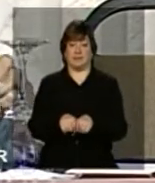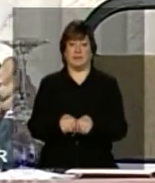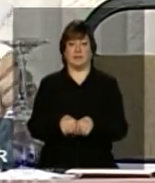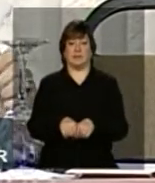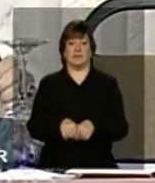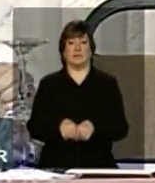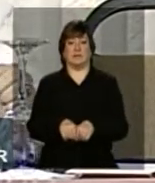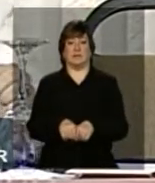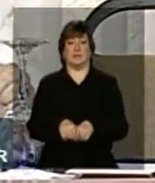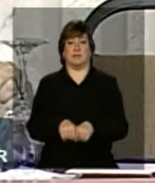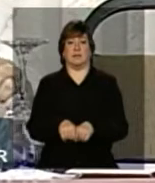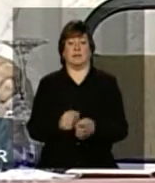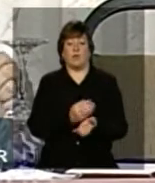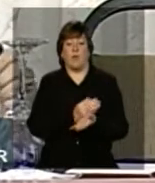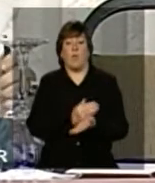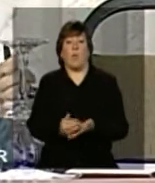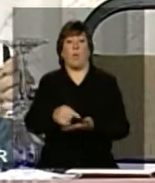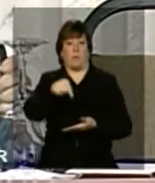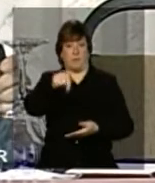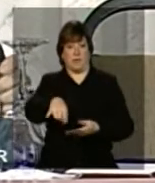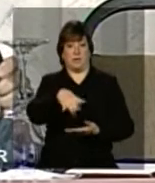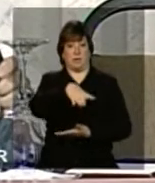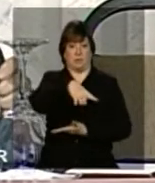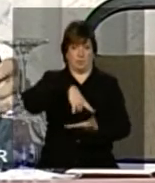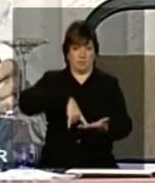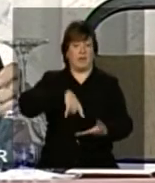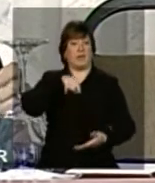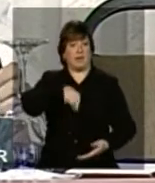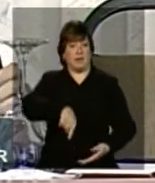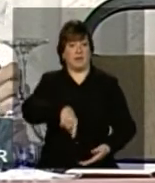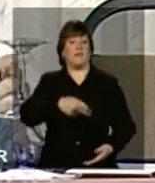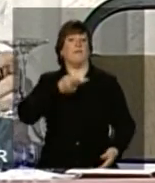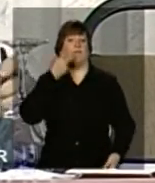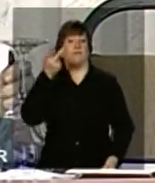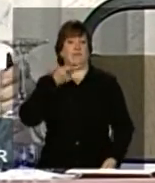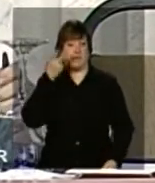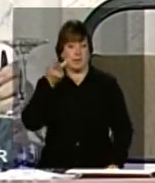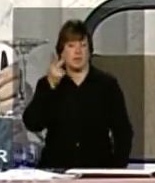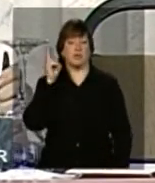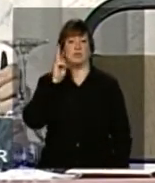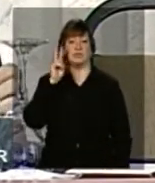introdução do documento, ele faz menção